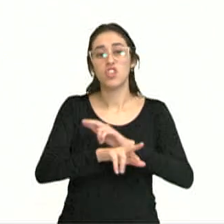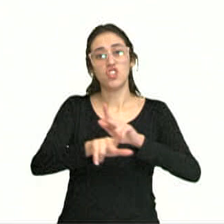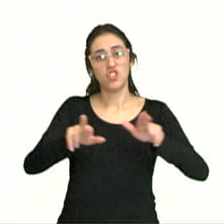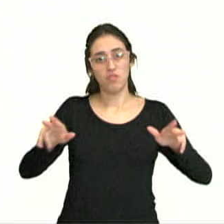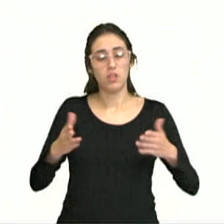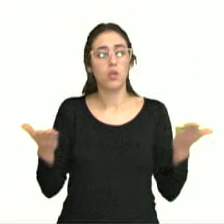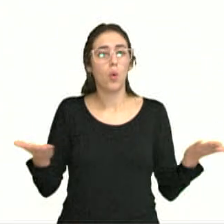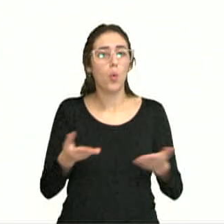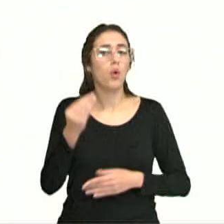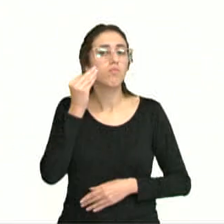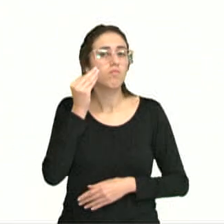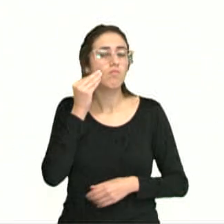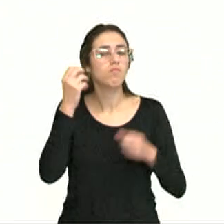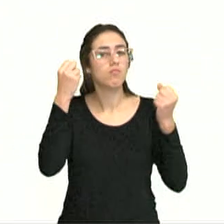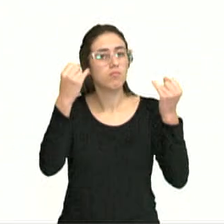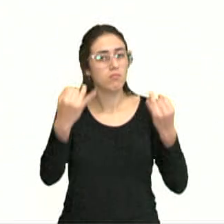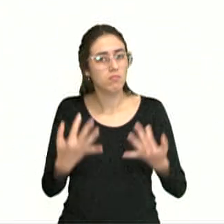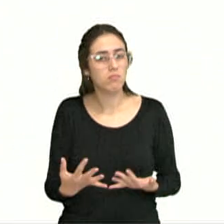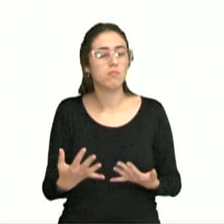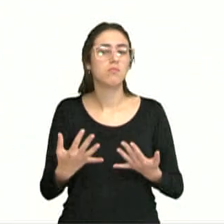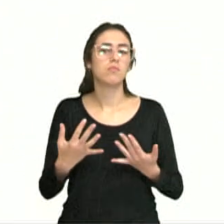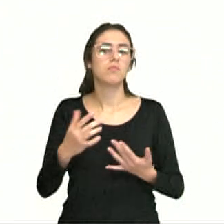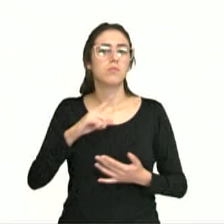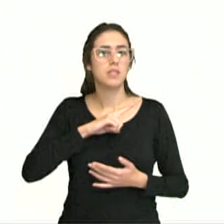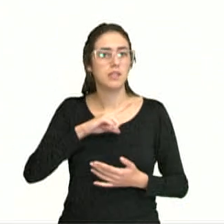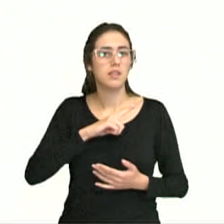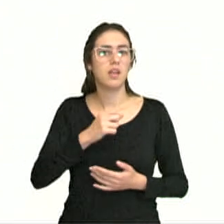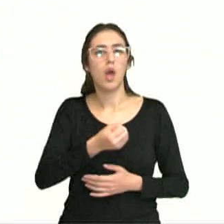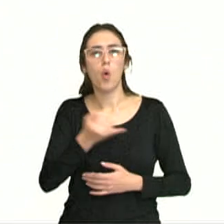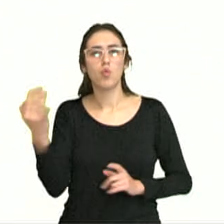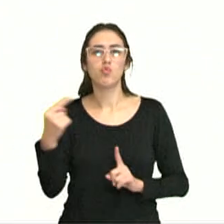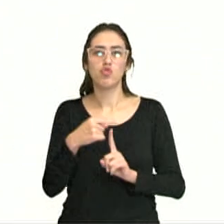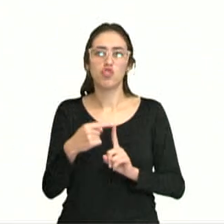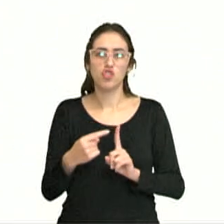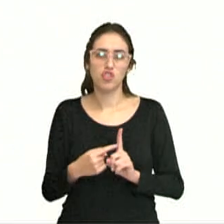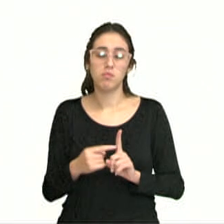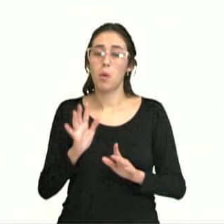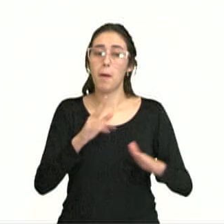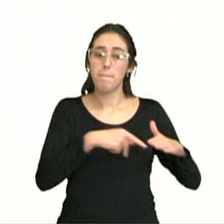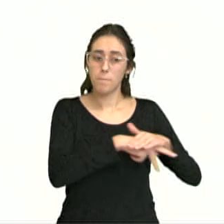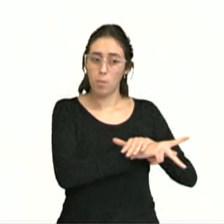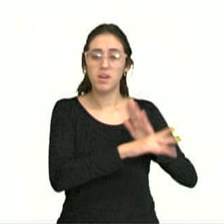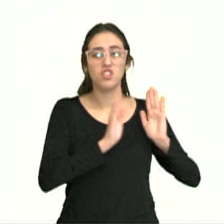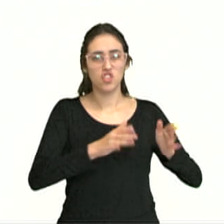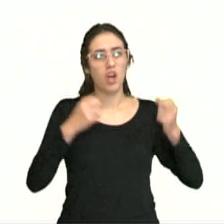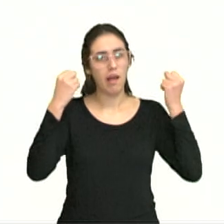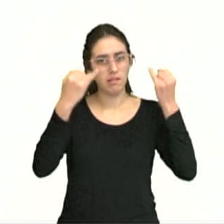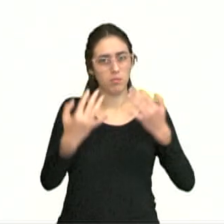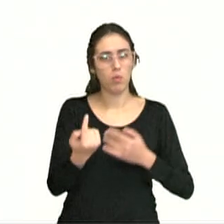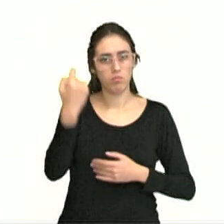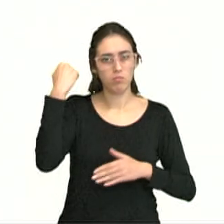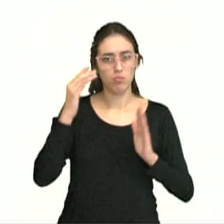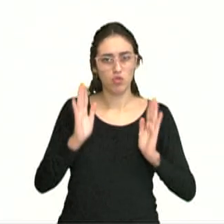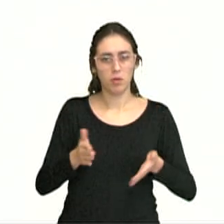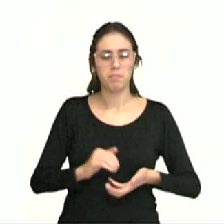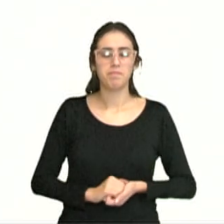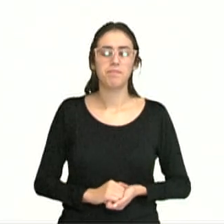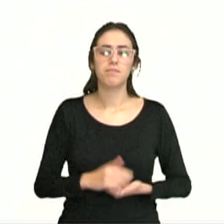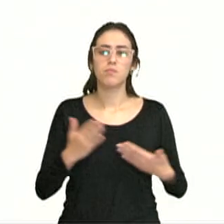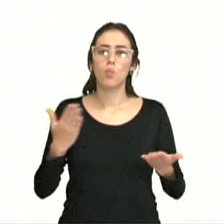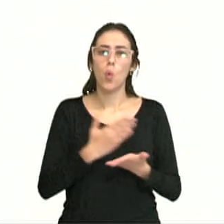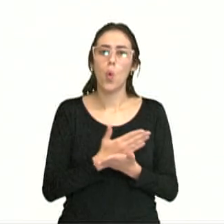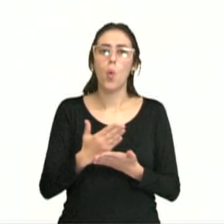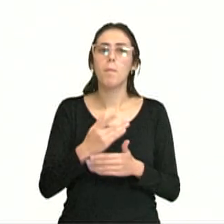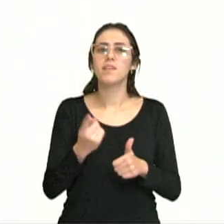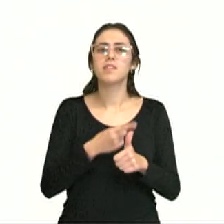tentaremos ver outros tipos de investimentos que não a poupança, porque a poupança a gente já conversou a respeito dela. Então vamos começar